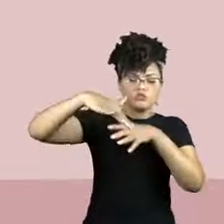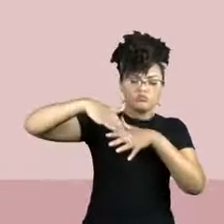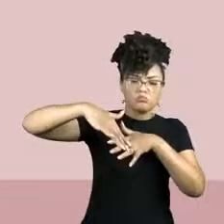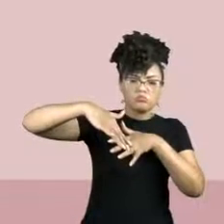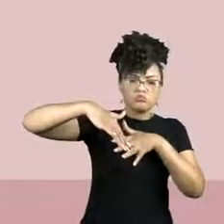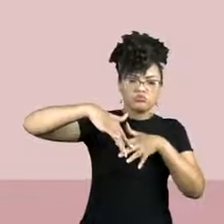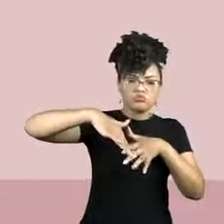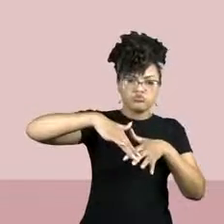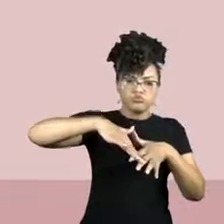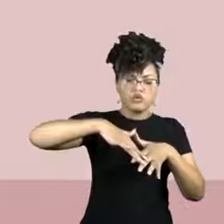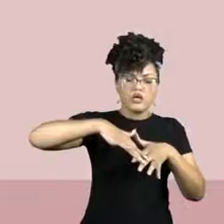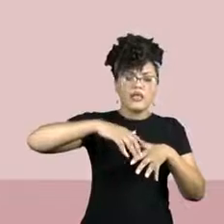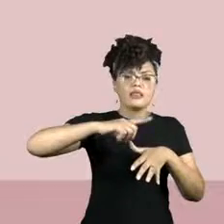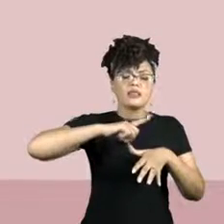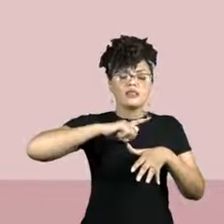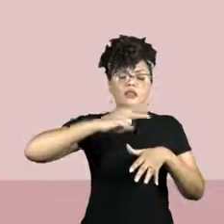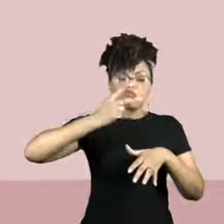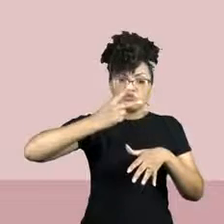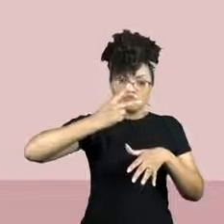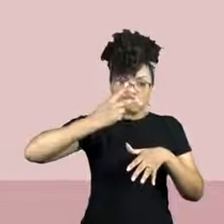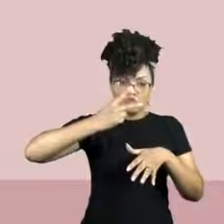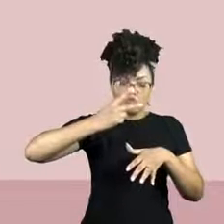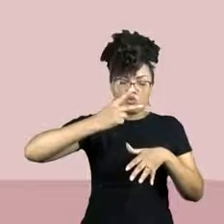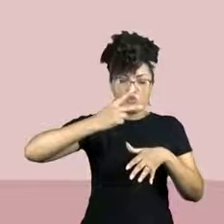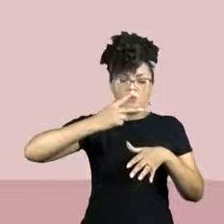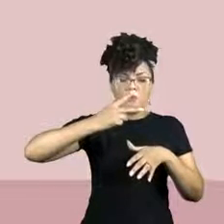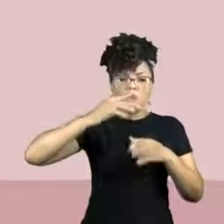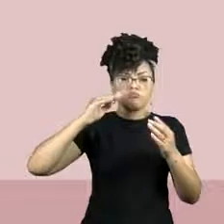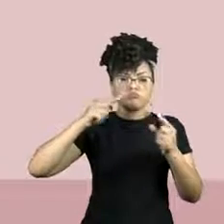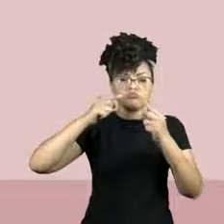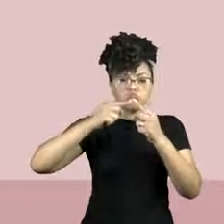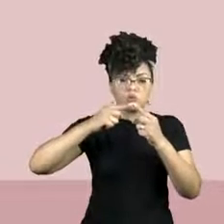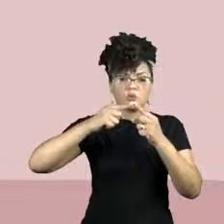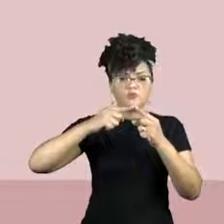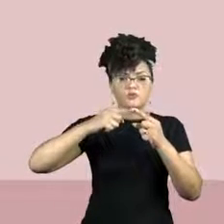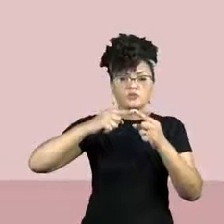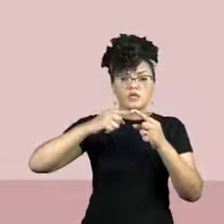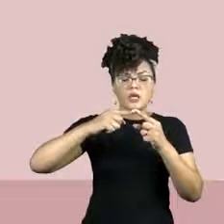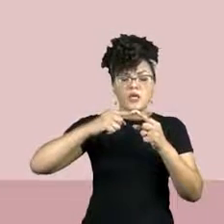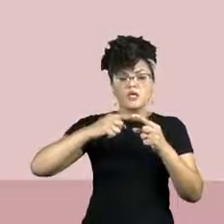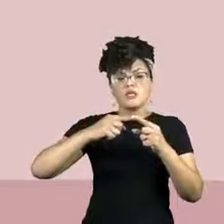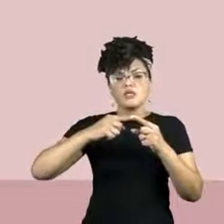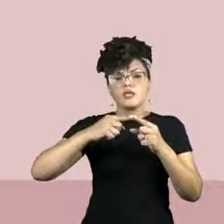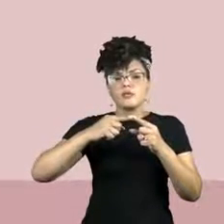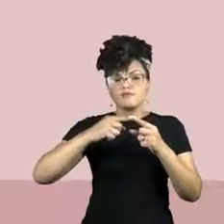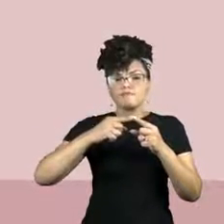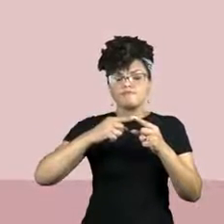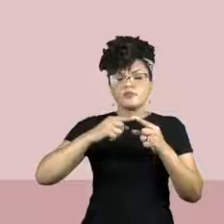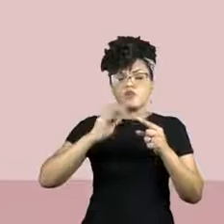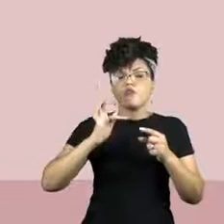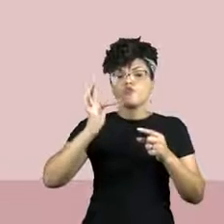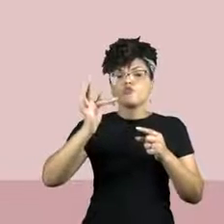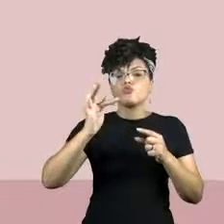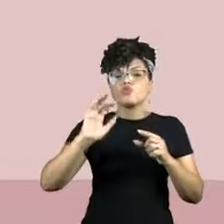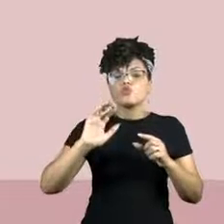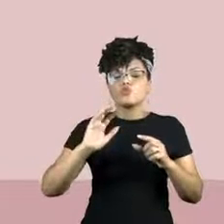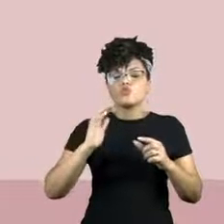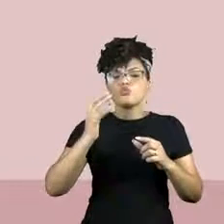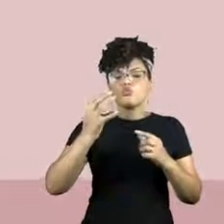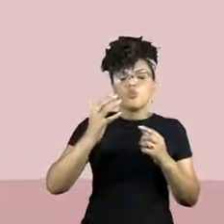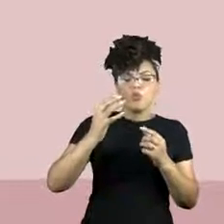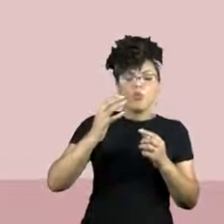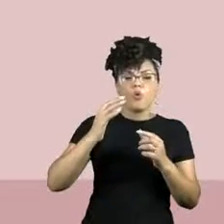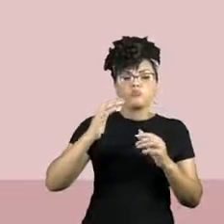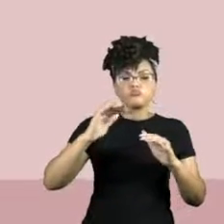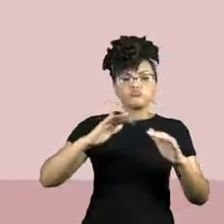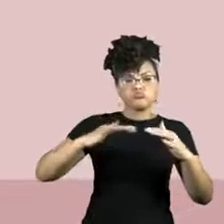topografia, a gente possui 2 pontos em específico, e isso aqui é uma previsão de como é o terreno nesse meio termo, né?